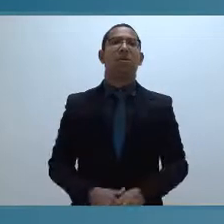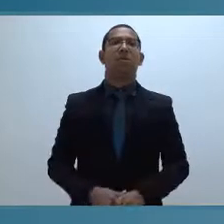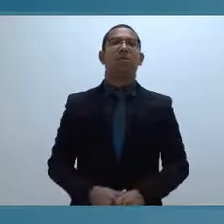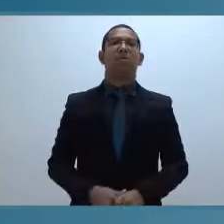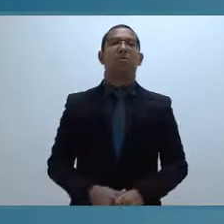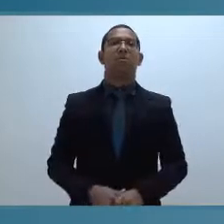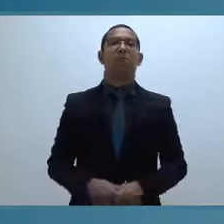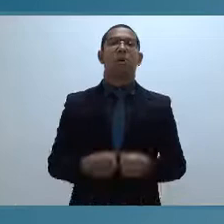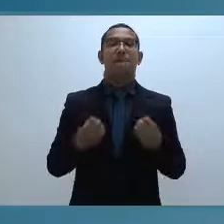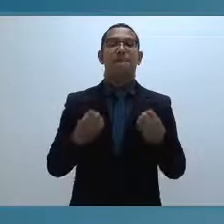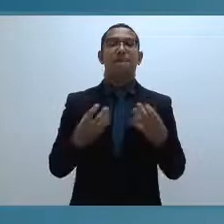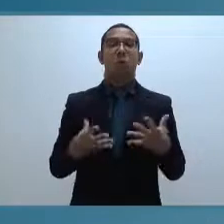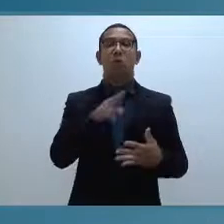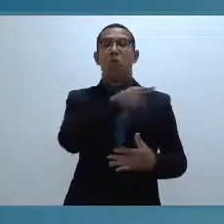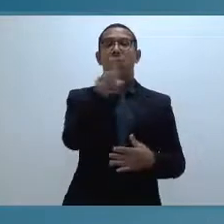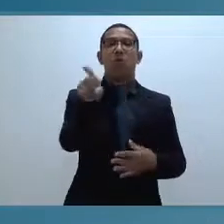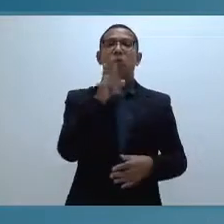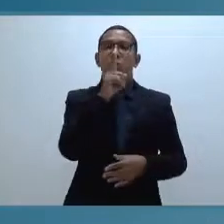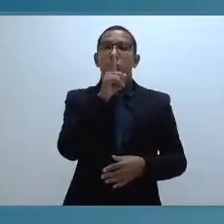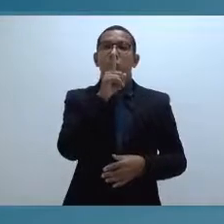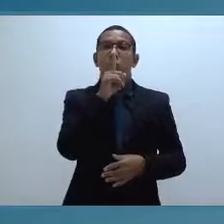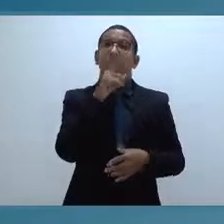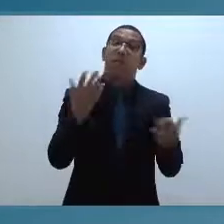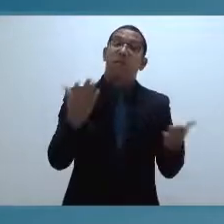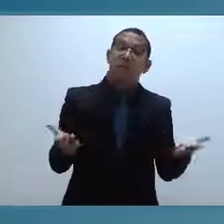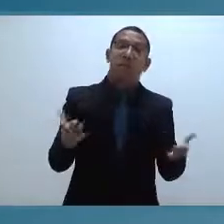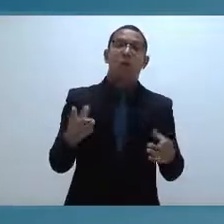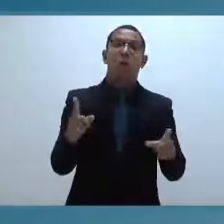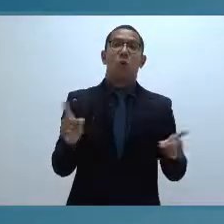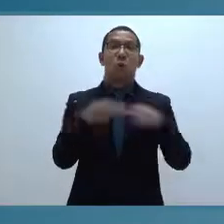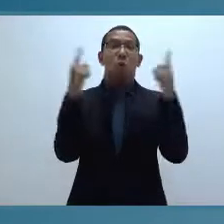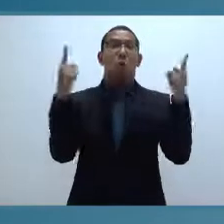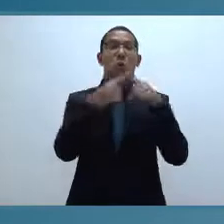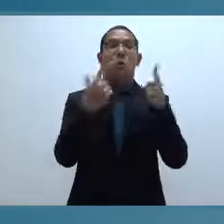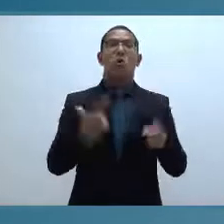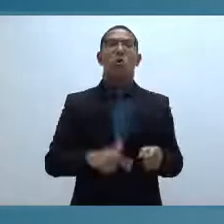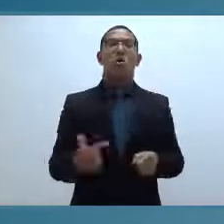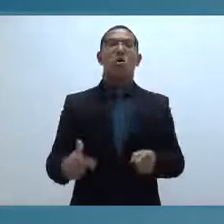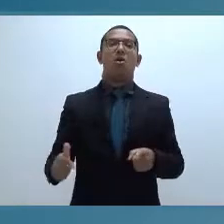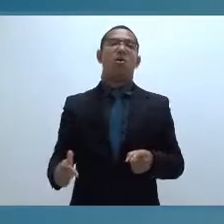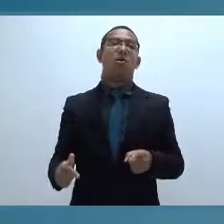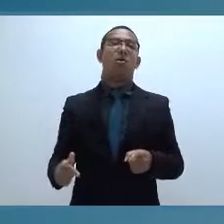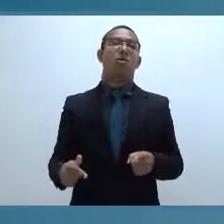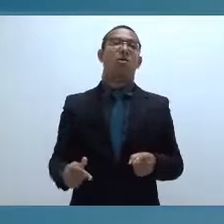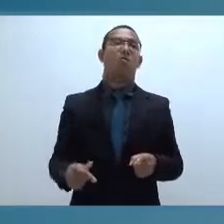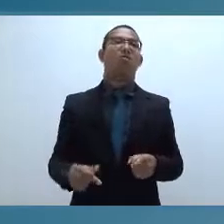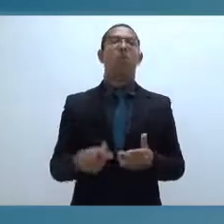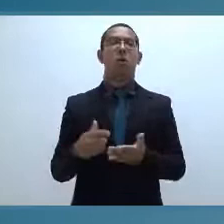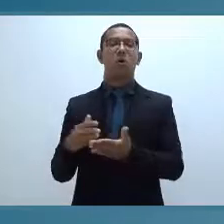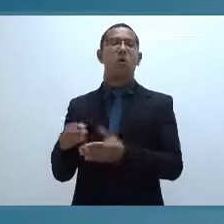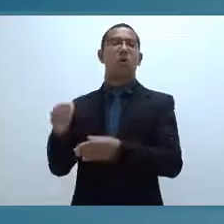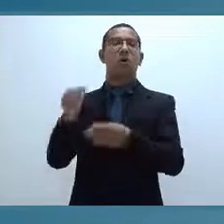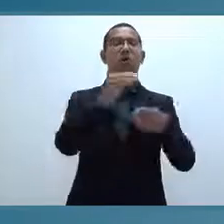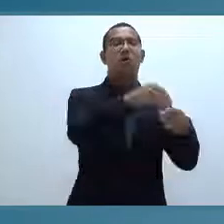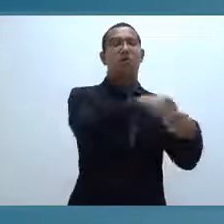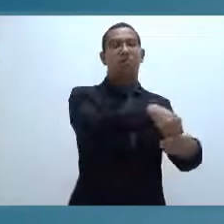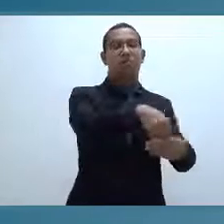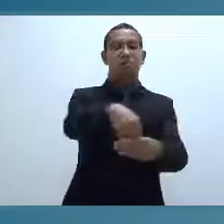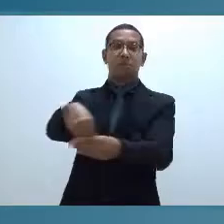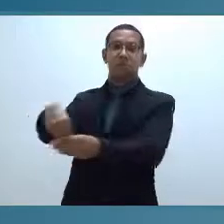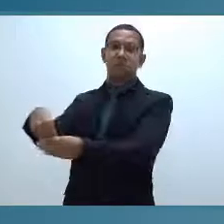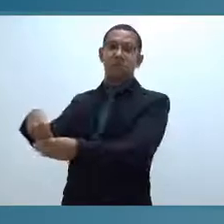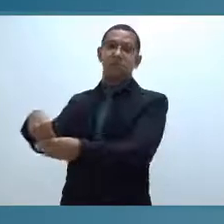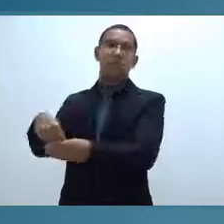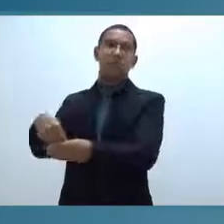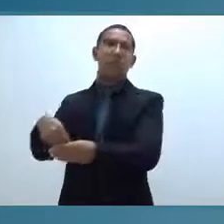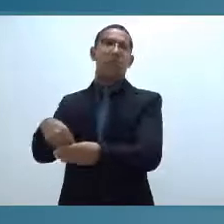Bom, diante do silêncio, entendo que não há divergência, o que torna-se despreciando coletar os votos de forma